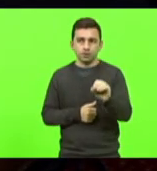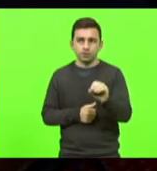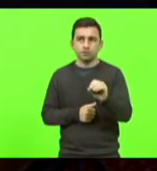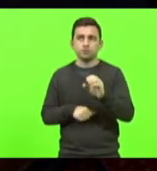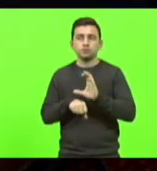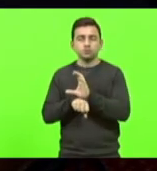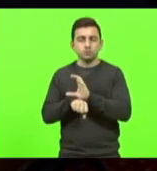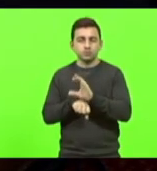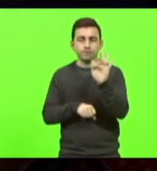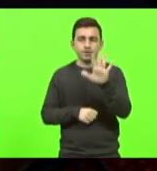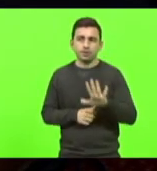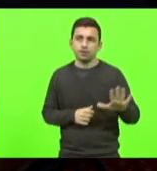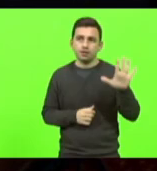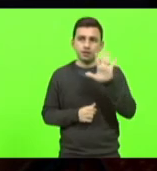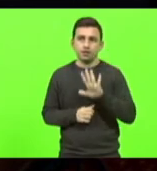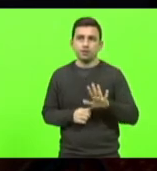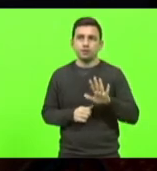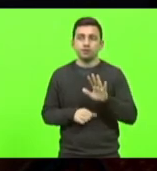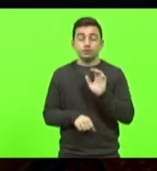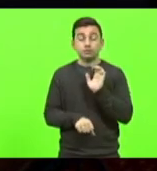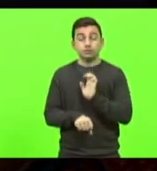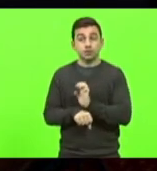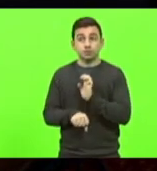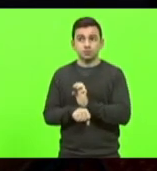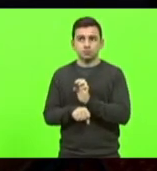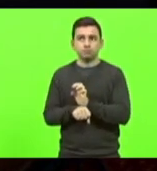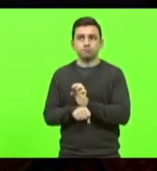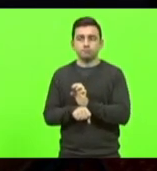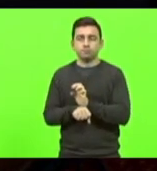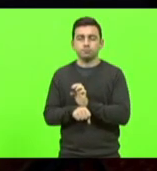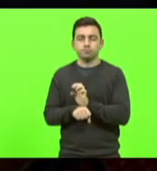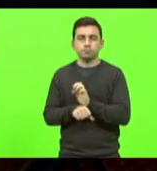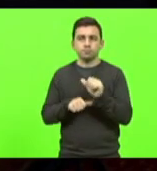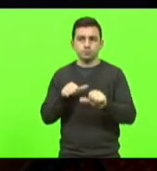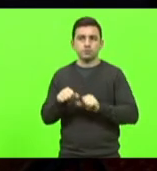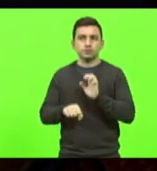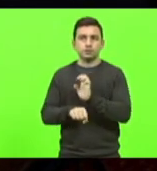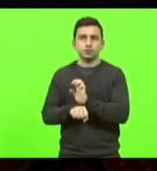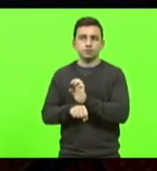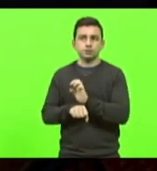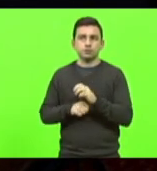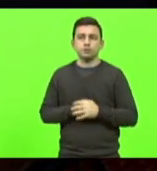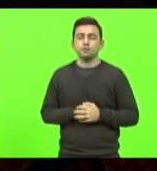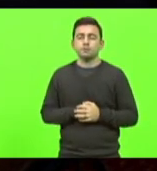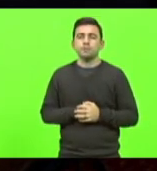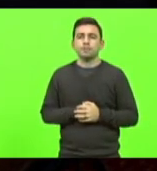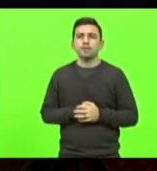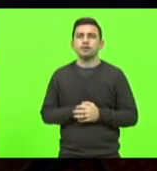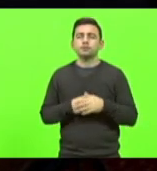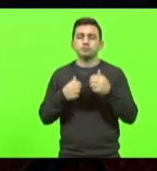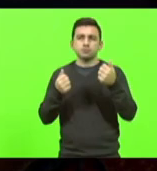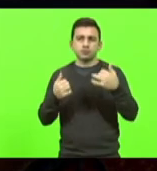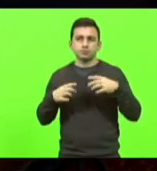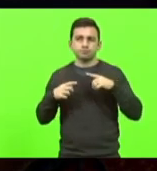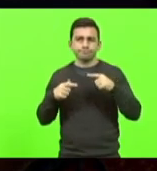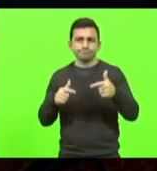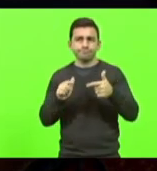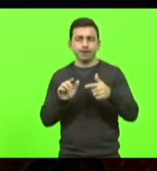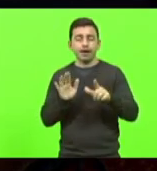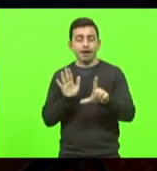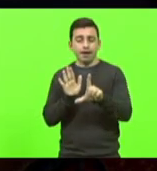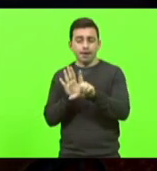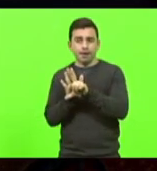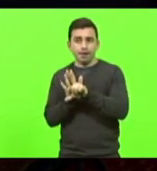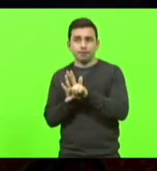da constituição estadual aliás que diz o seguinte a iniciativa das leis complementares e